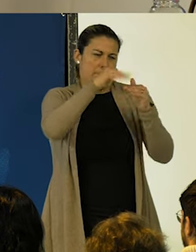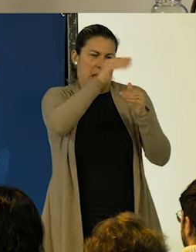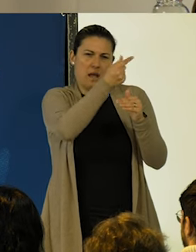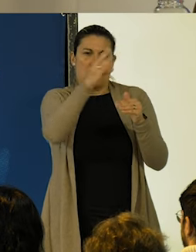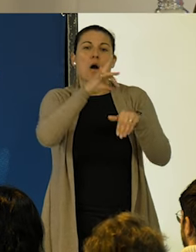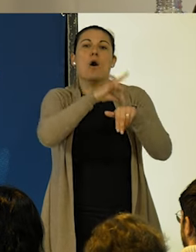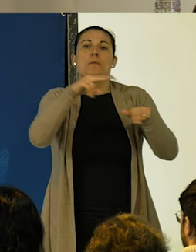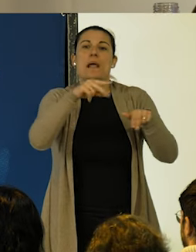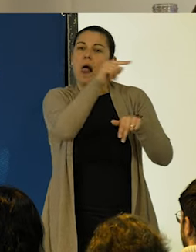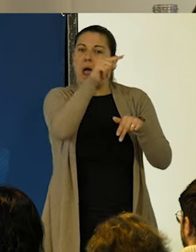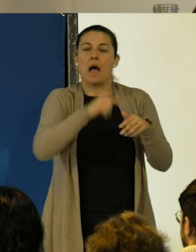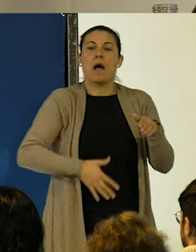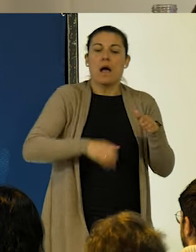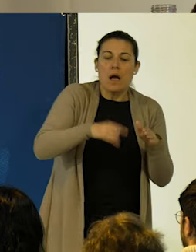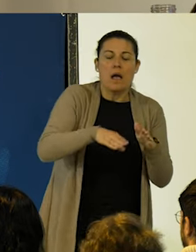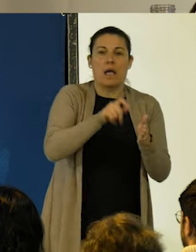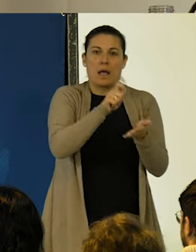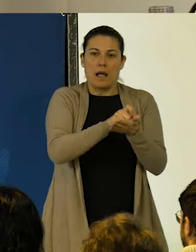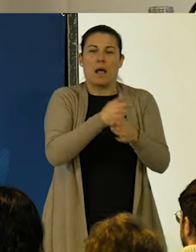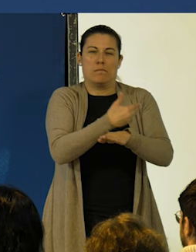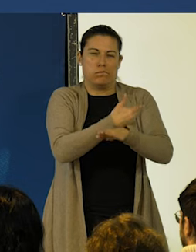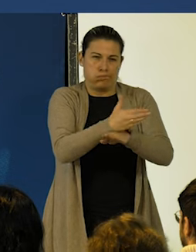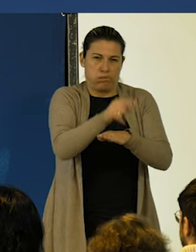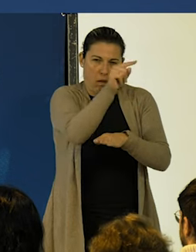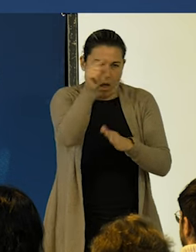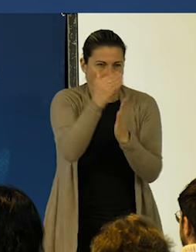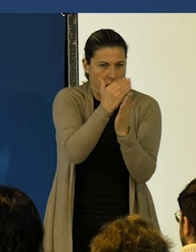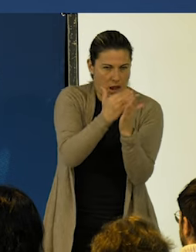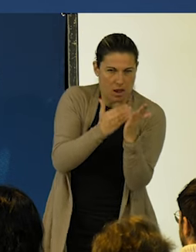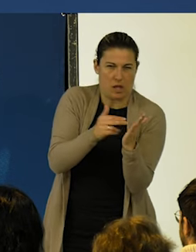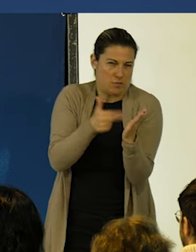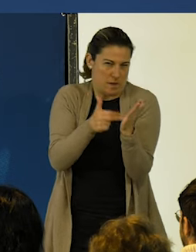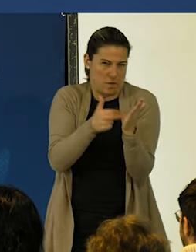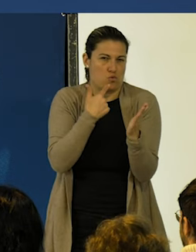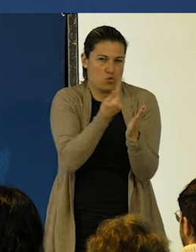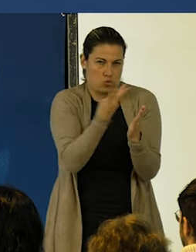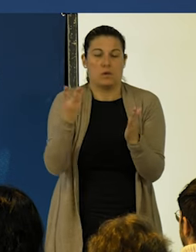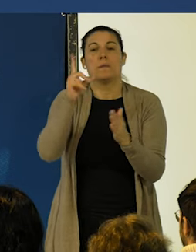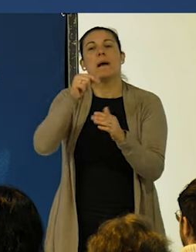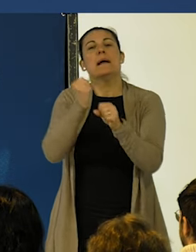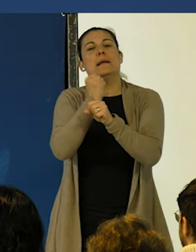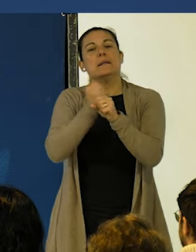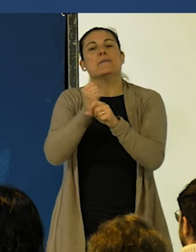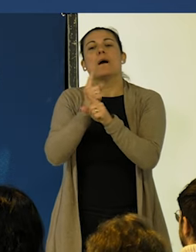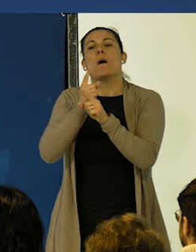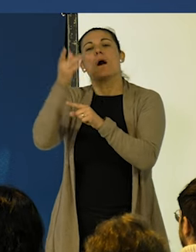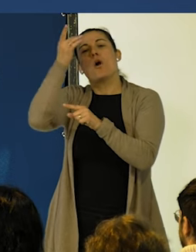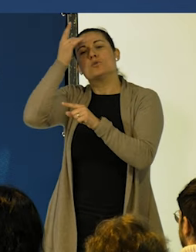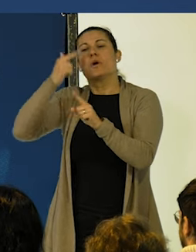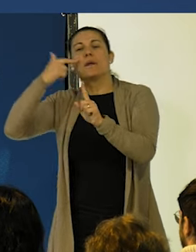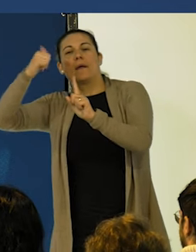gravidez. Há atrasos na marcação das consultas. Multiplicam-se os serviços objetores de